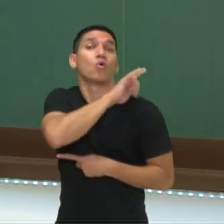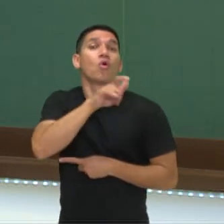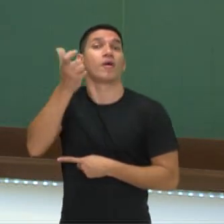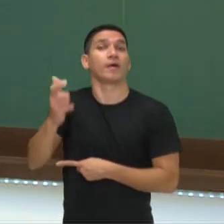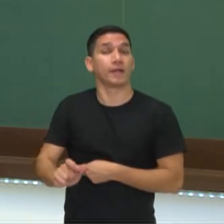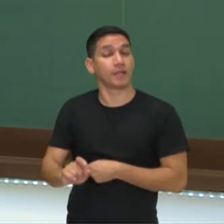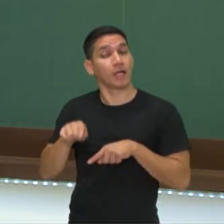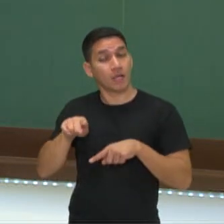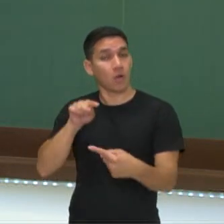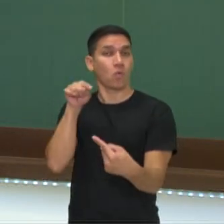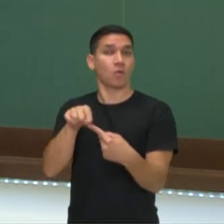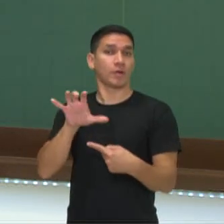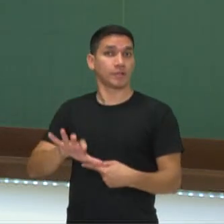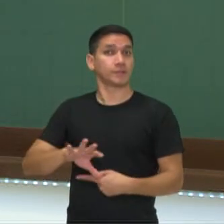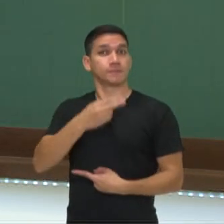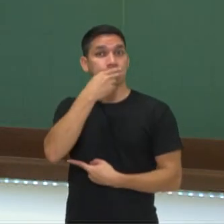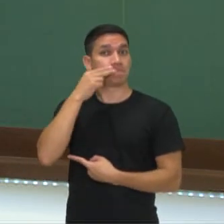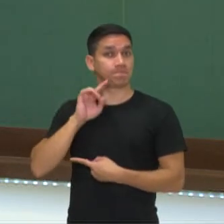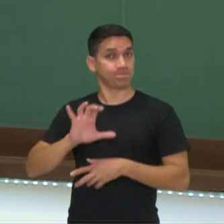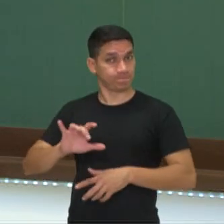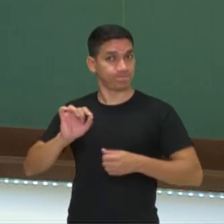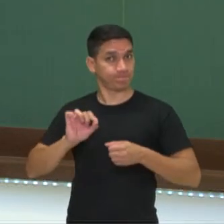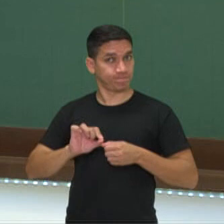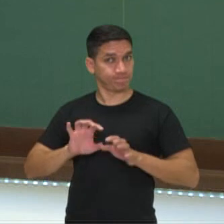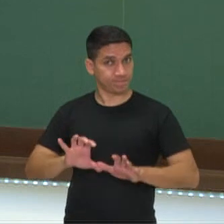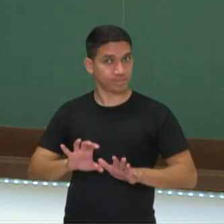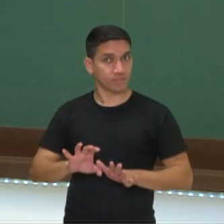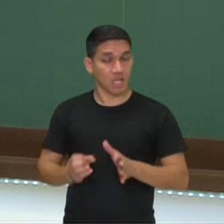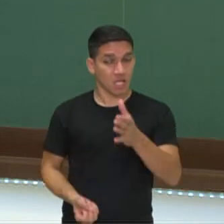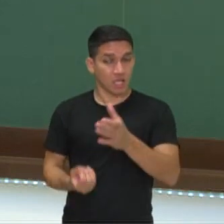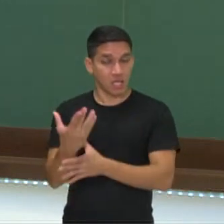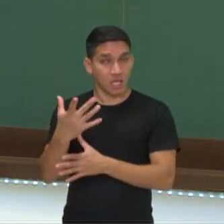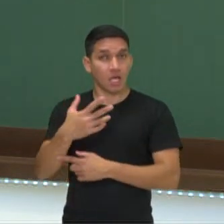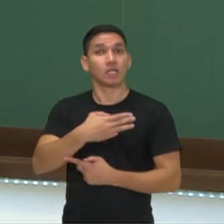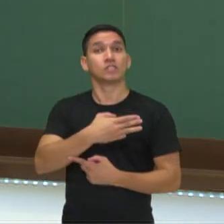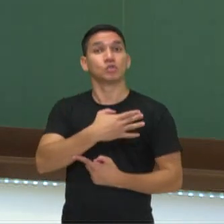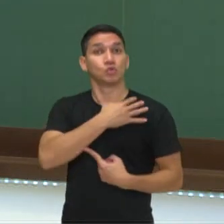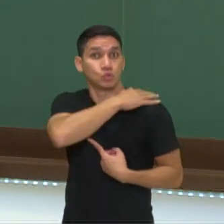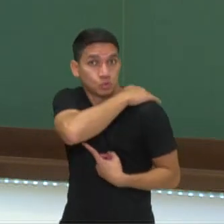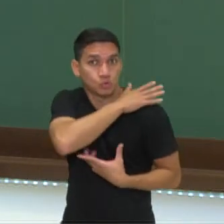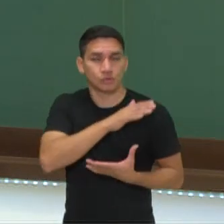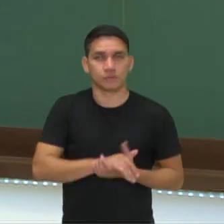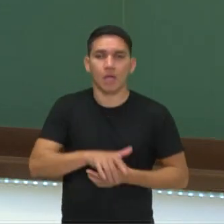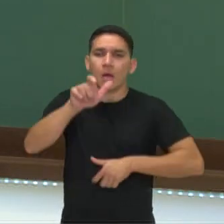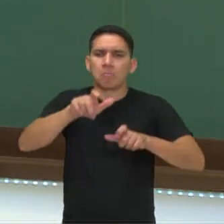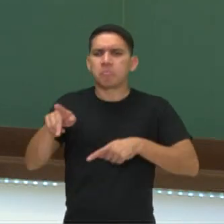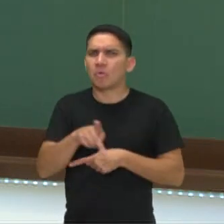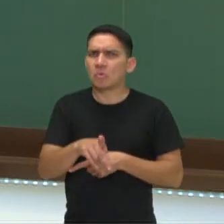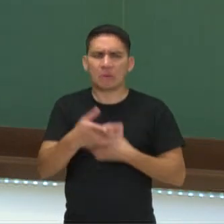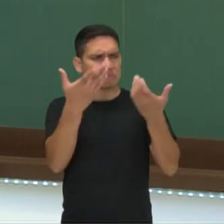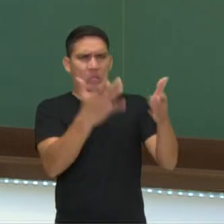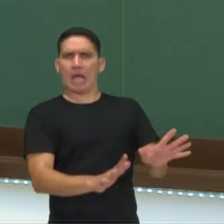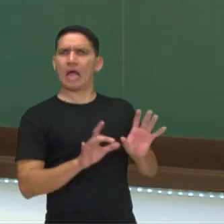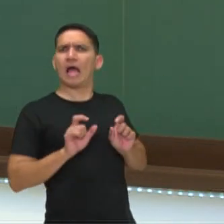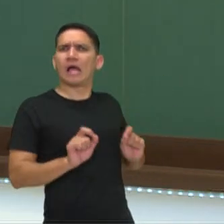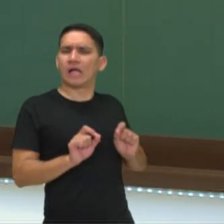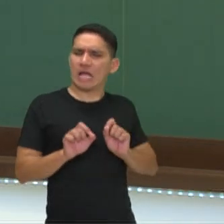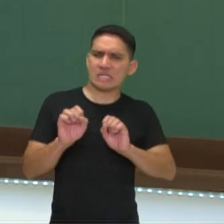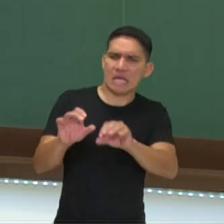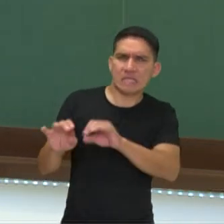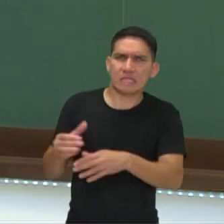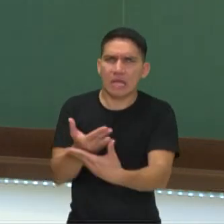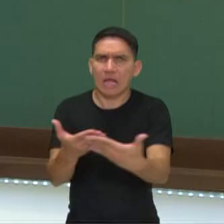italianas no governo do Mussolini. Formar soldados. Os professores que se negavam a ensinar essas